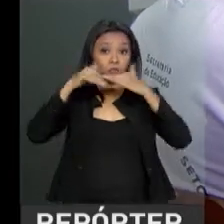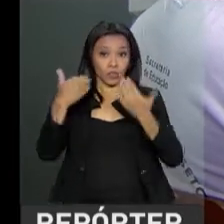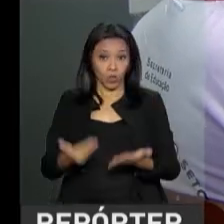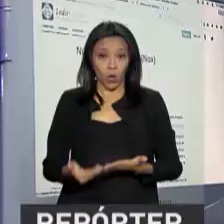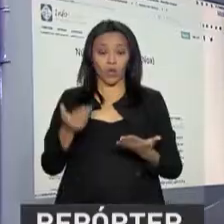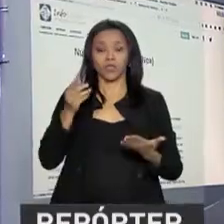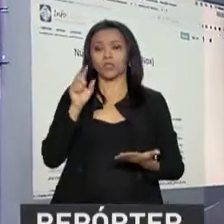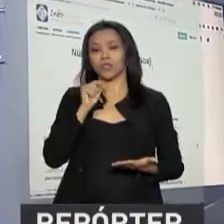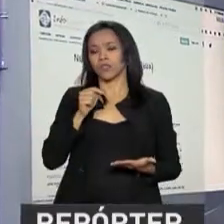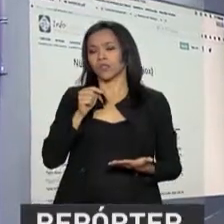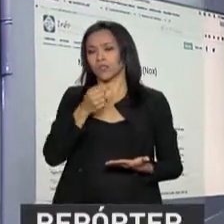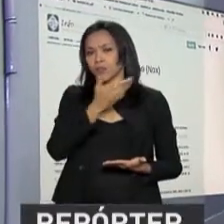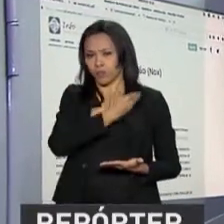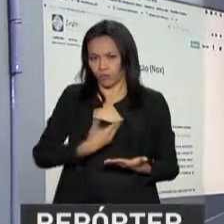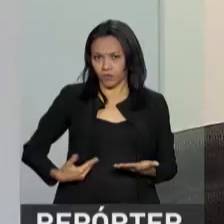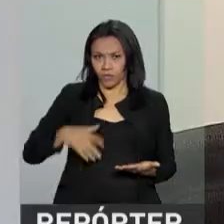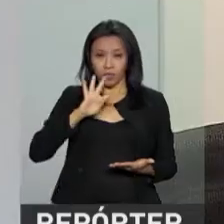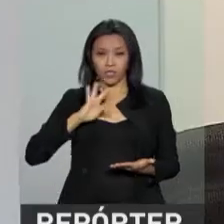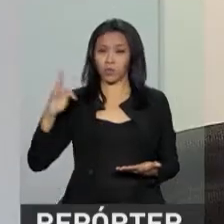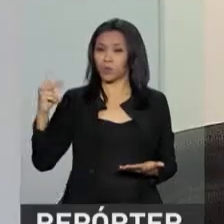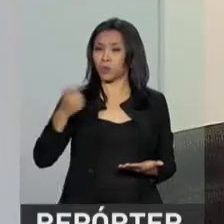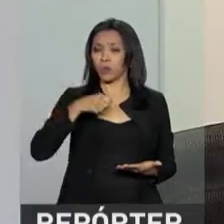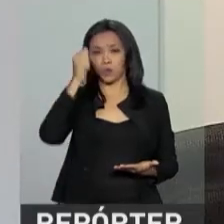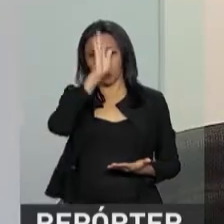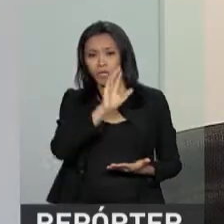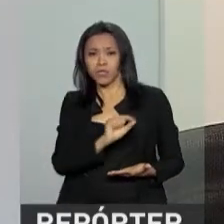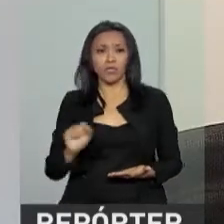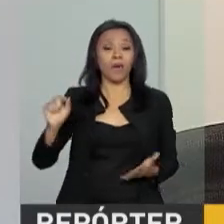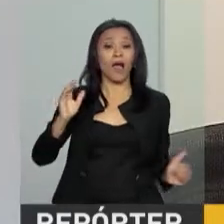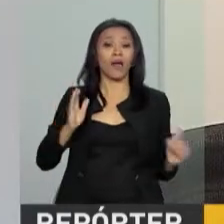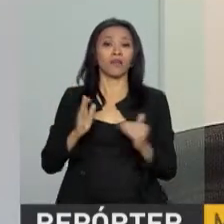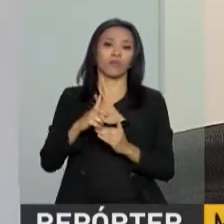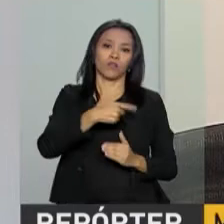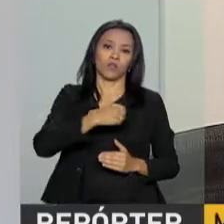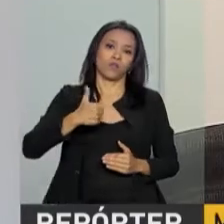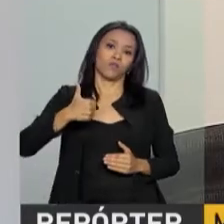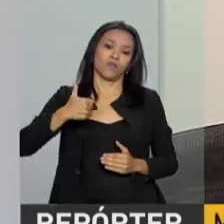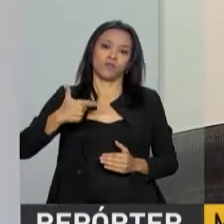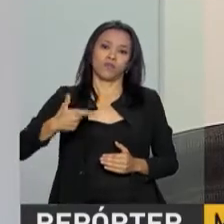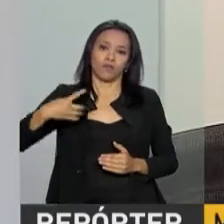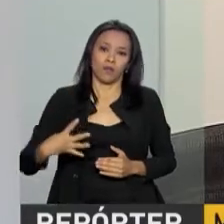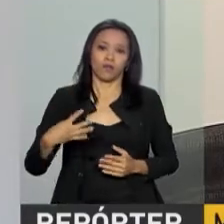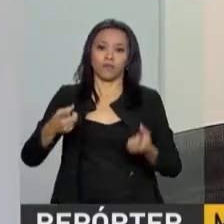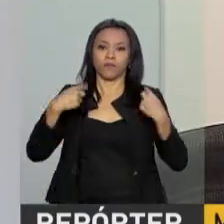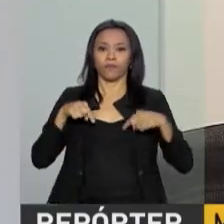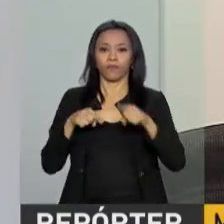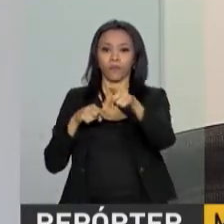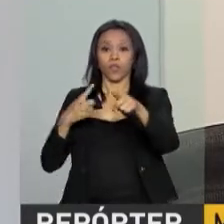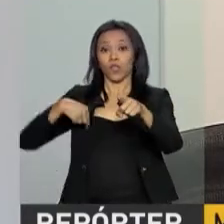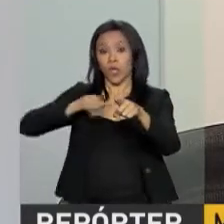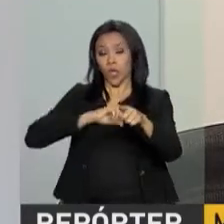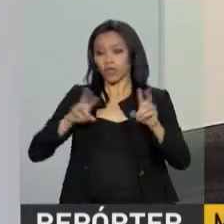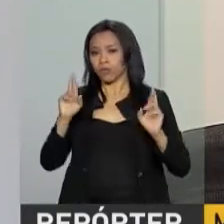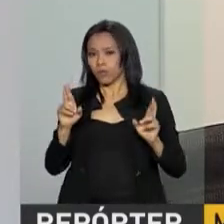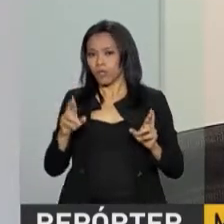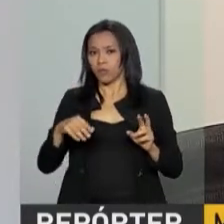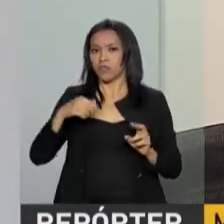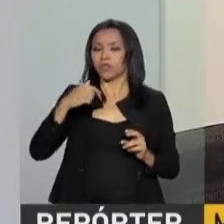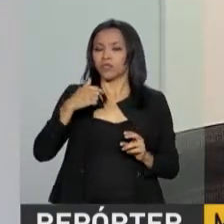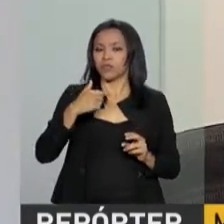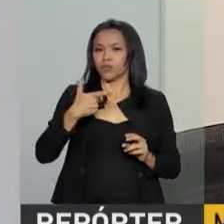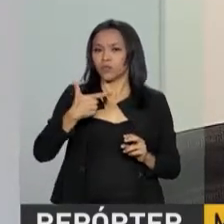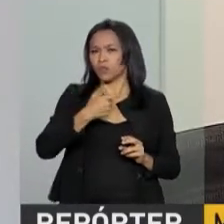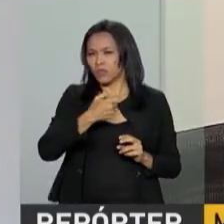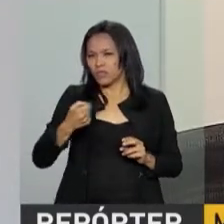até 2024 nós estamos com uma previsão de 200 ea de 200 205 milhões